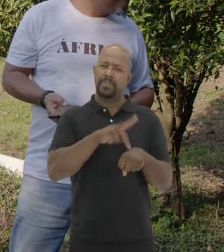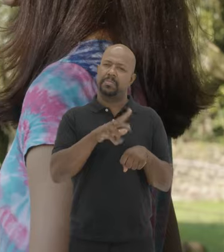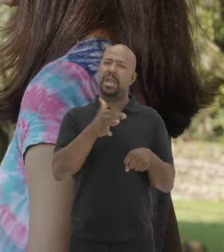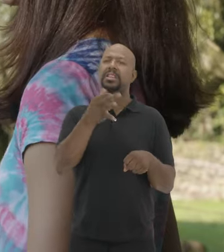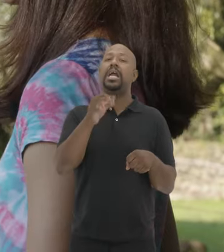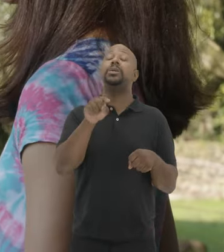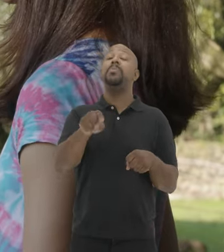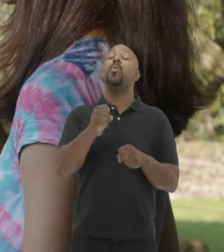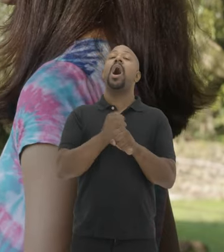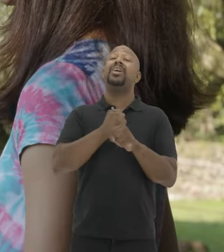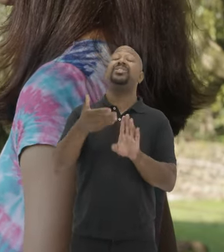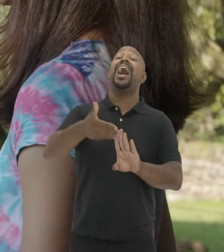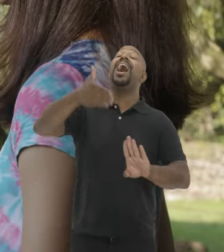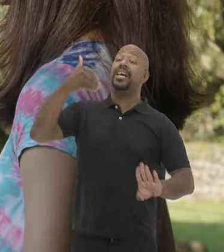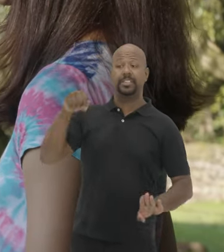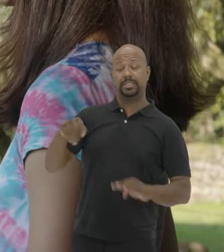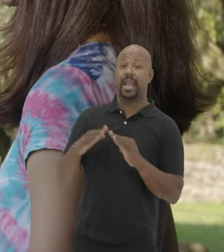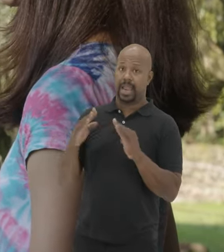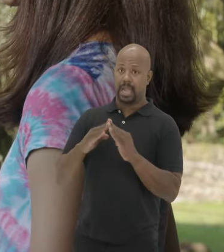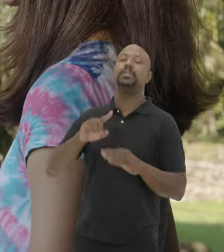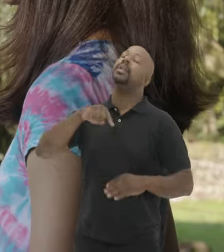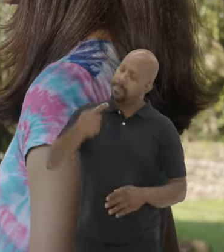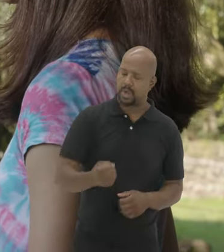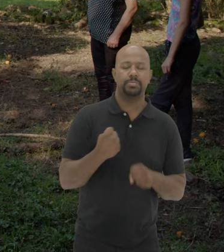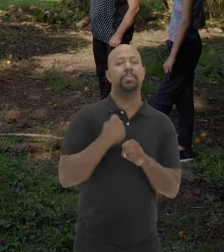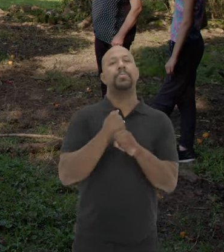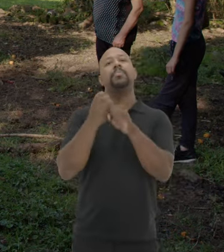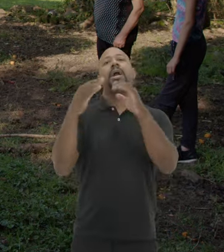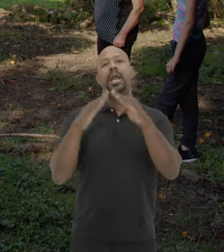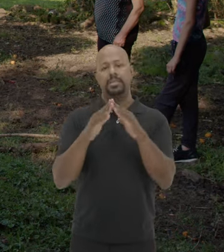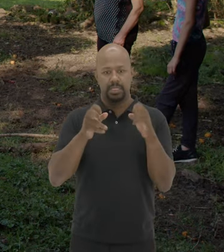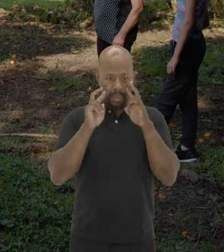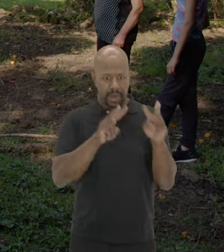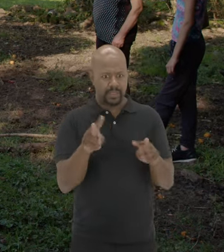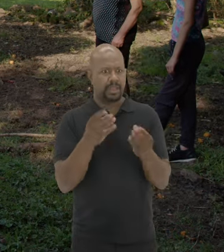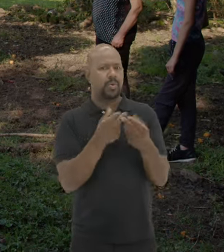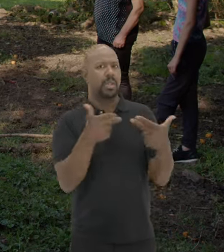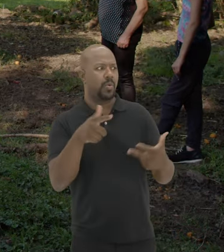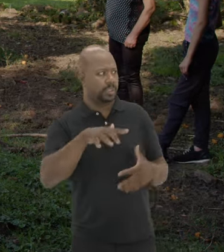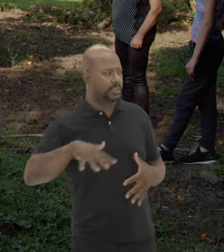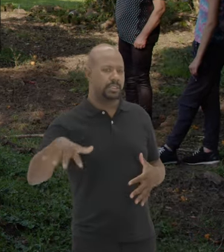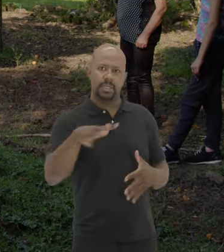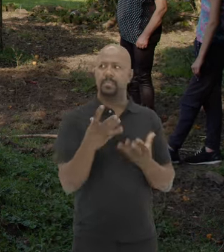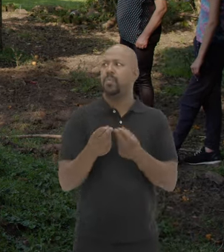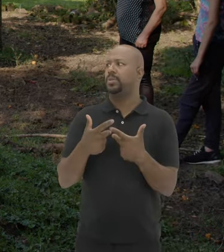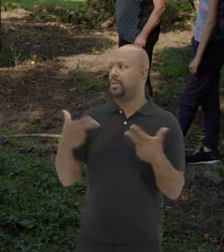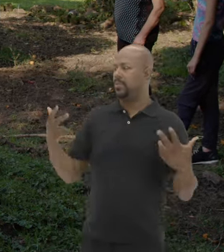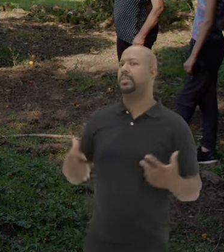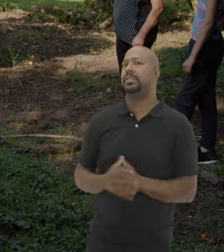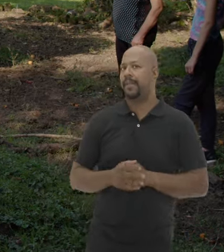10 mil anos antes da casa ainda e depois veio a casa mas dá para ver tem muita coisa no lugar aqui muita